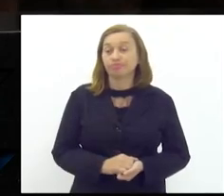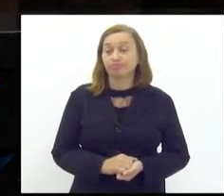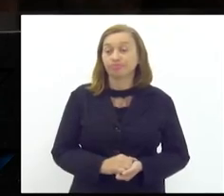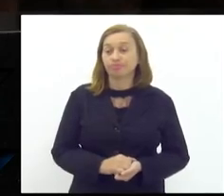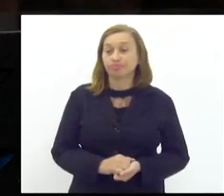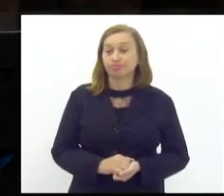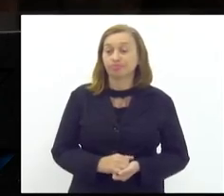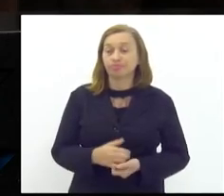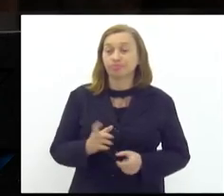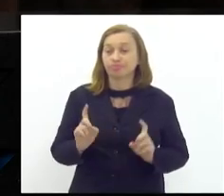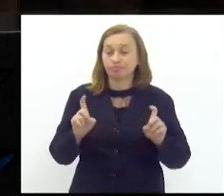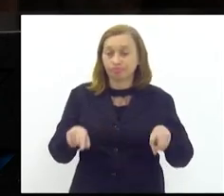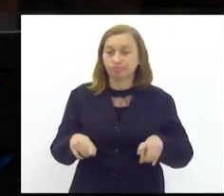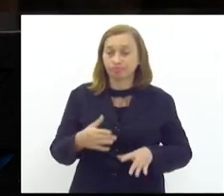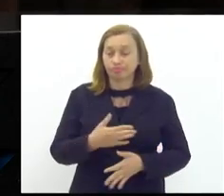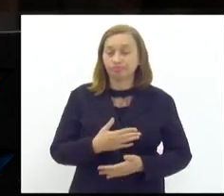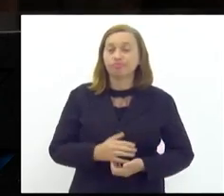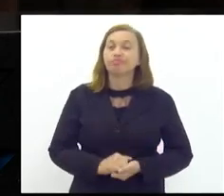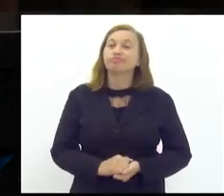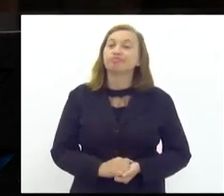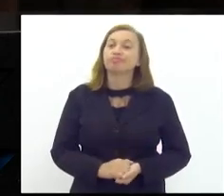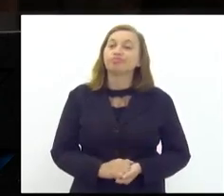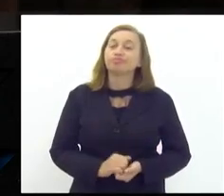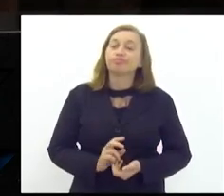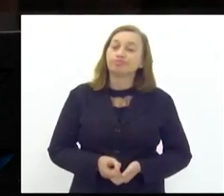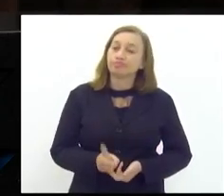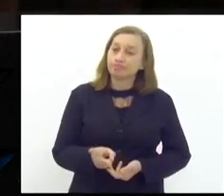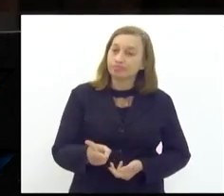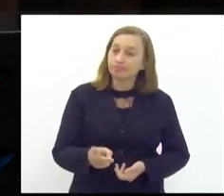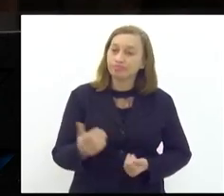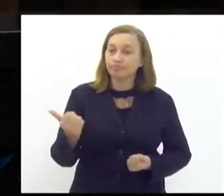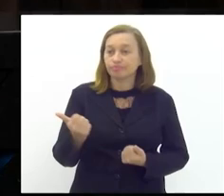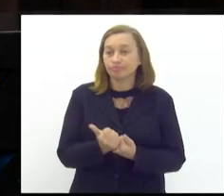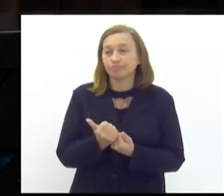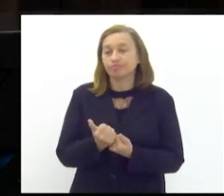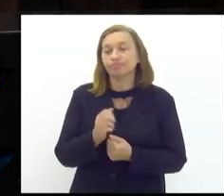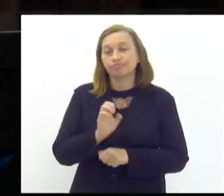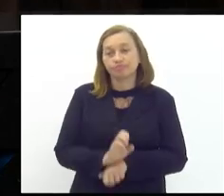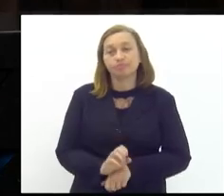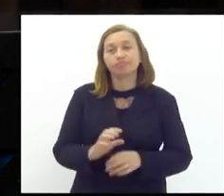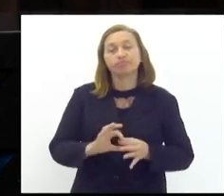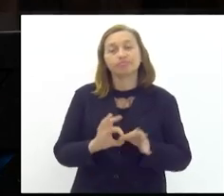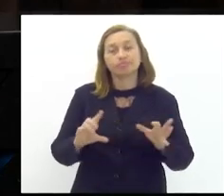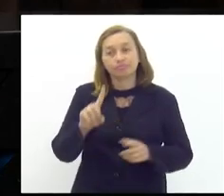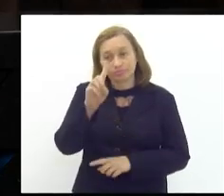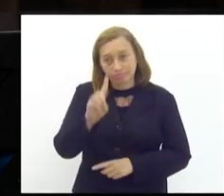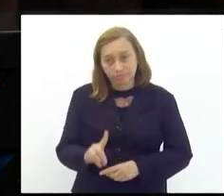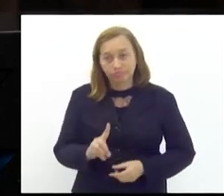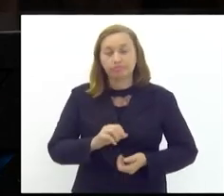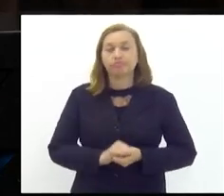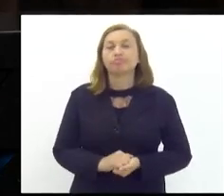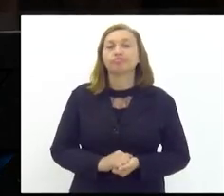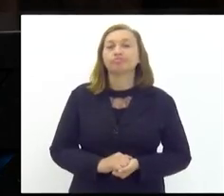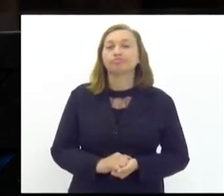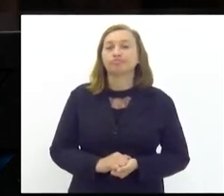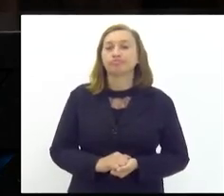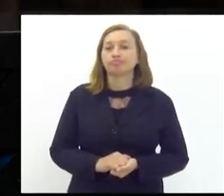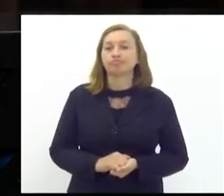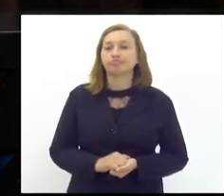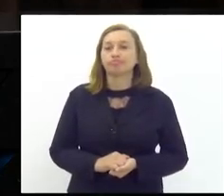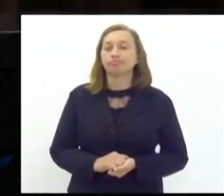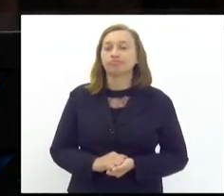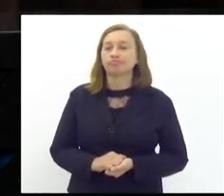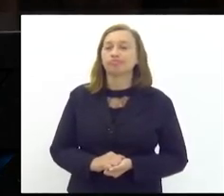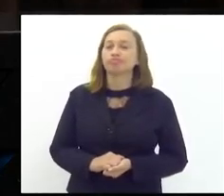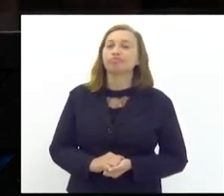o meu mandato é sempre a favor do Estado democrático de direito e a busca do estado